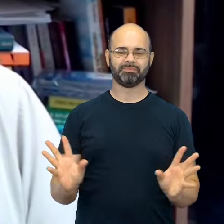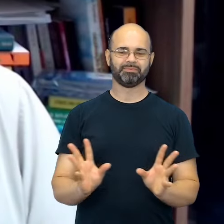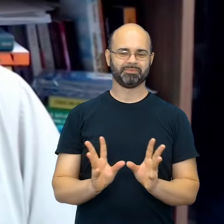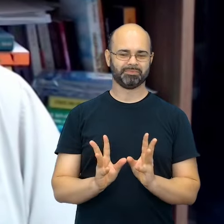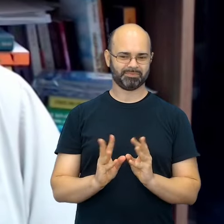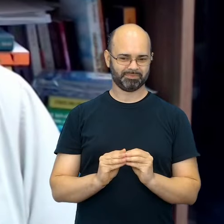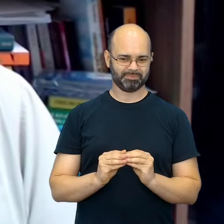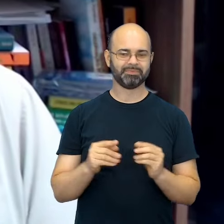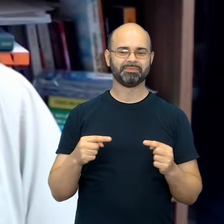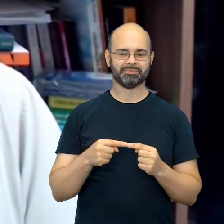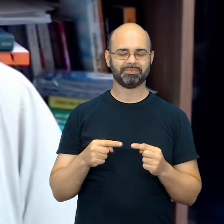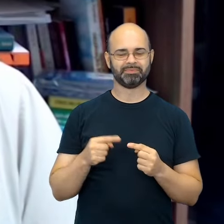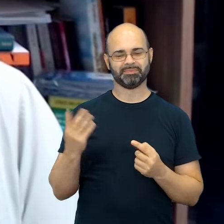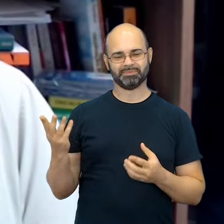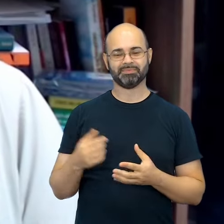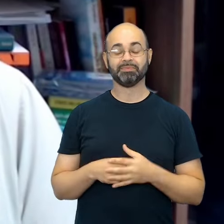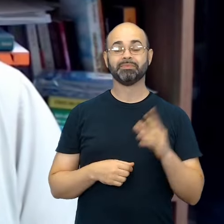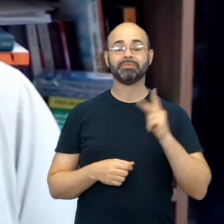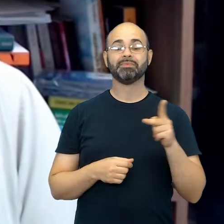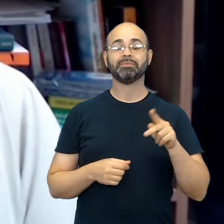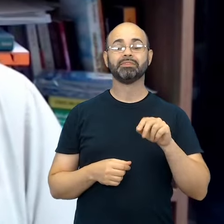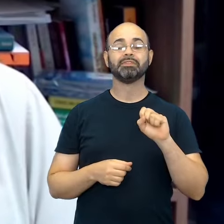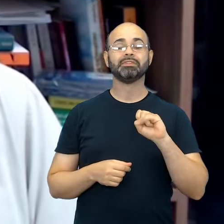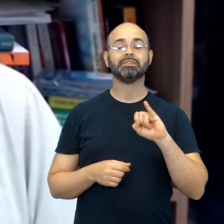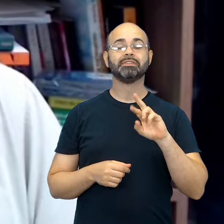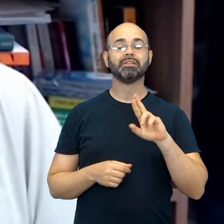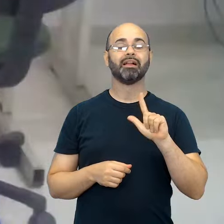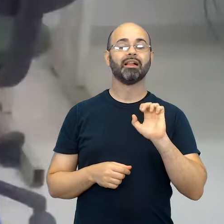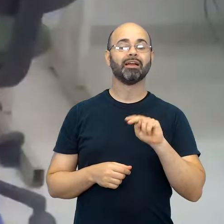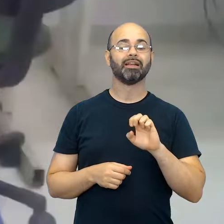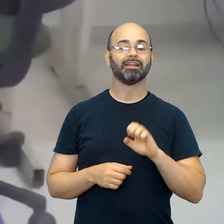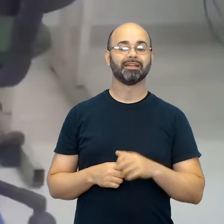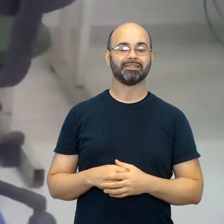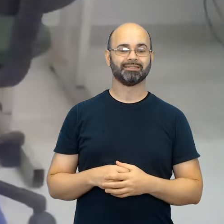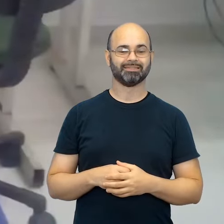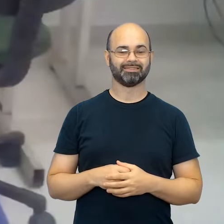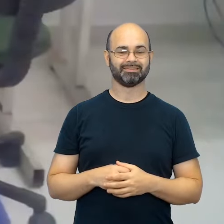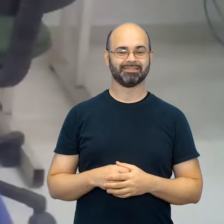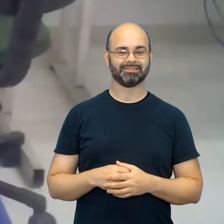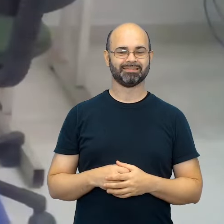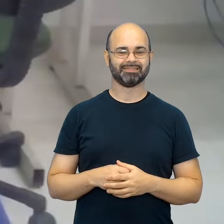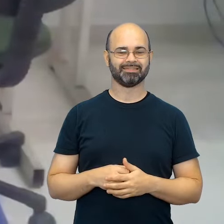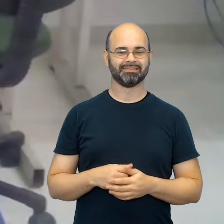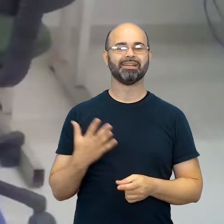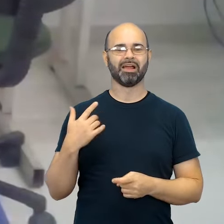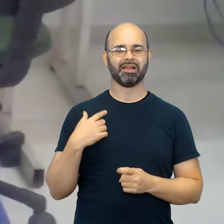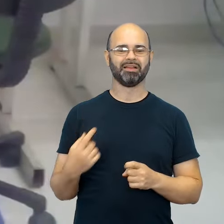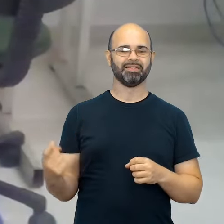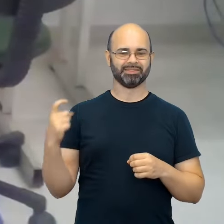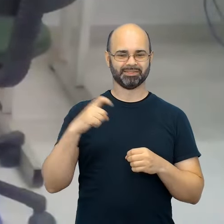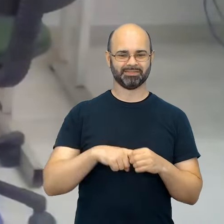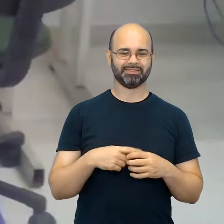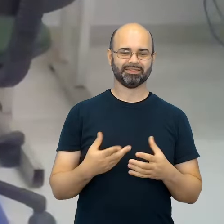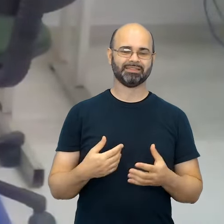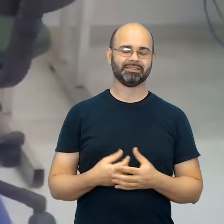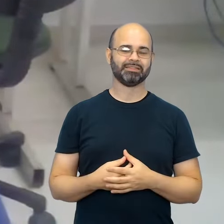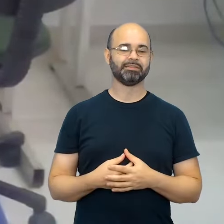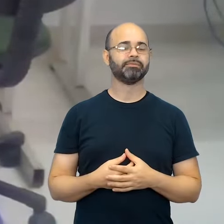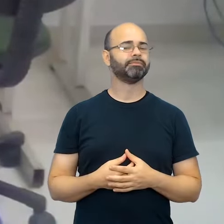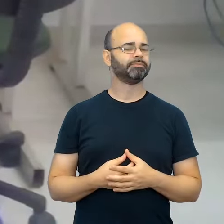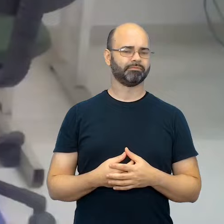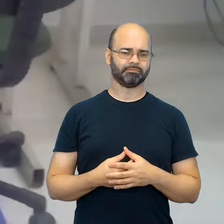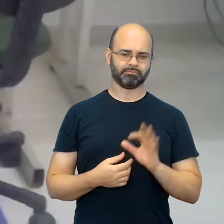dessa relação. Professora Sirlene? Oi, estou aqui de volta. Gente, eu também achei